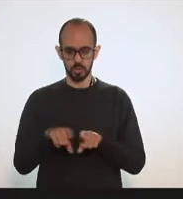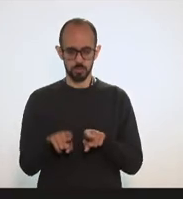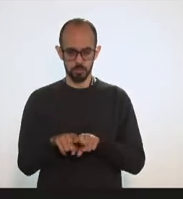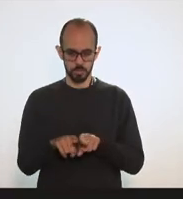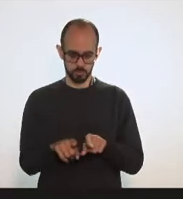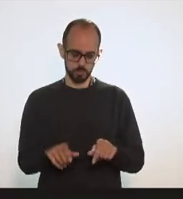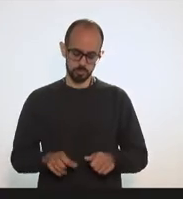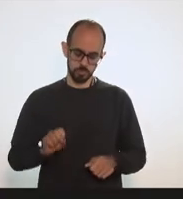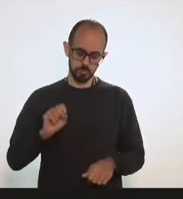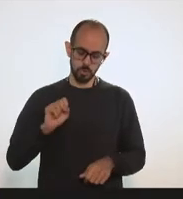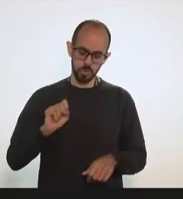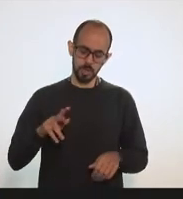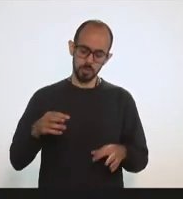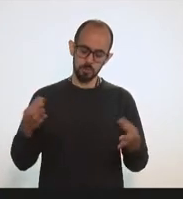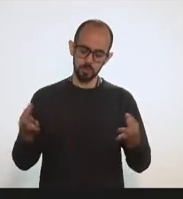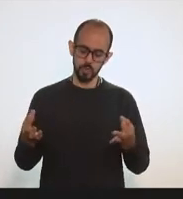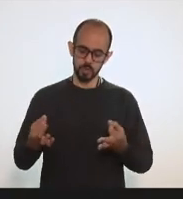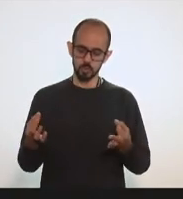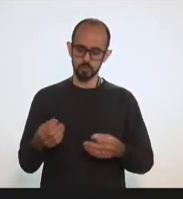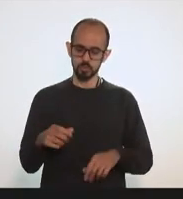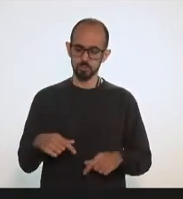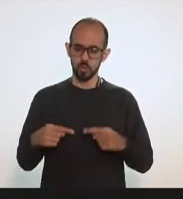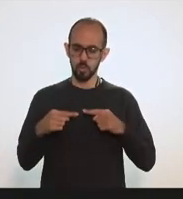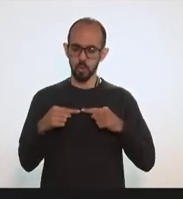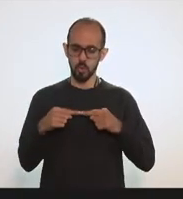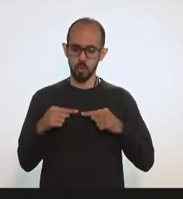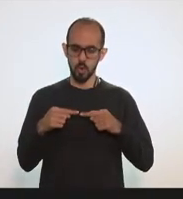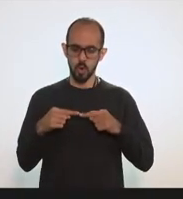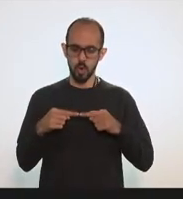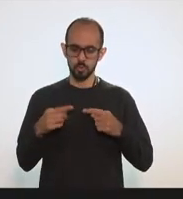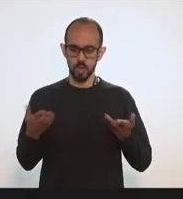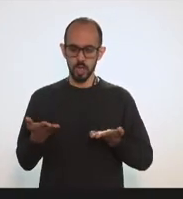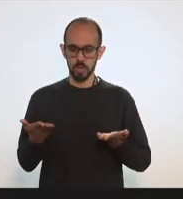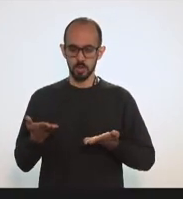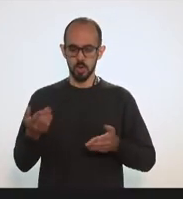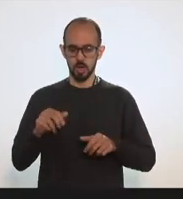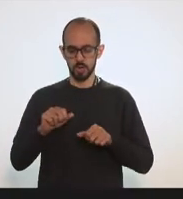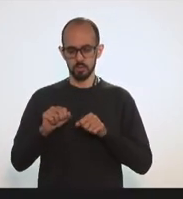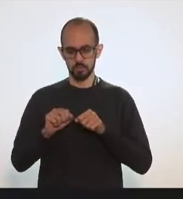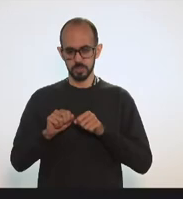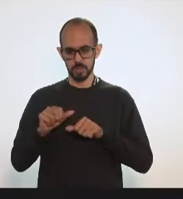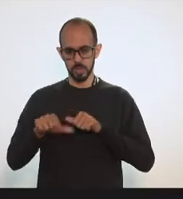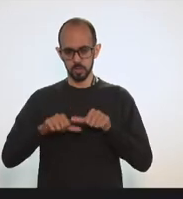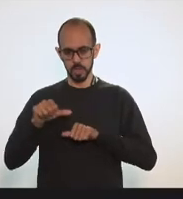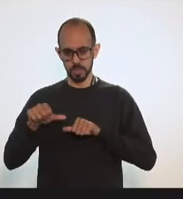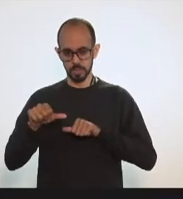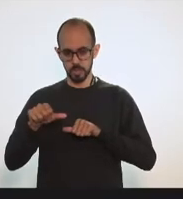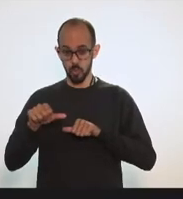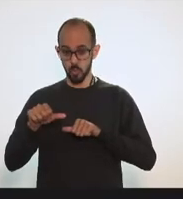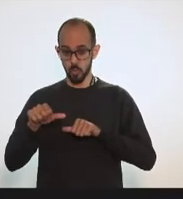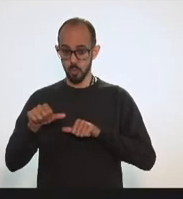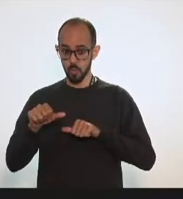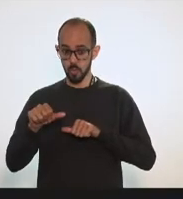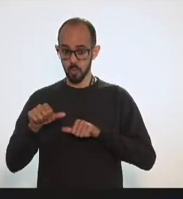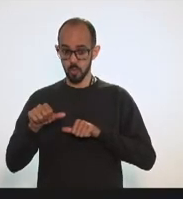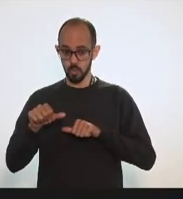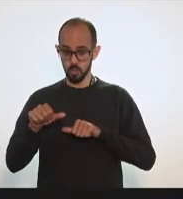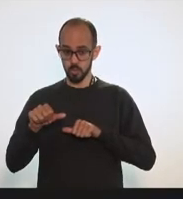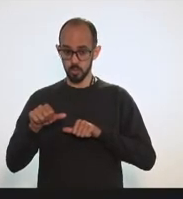exato. Perfeito, perfeito. De acordo, presidente. De acordo. Faço aqui a alteração verbal e já encaminho na